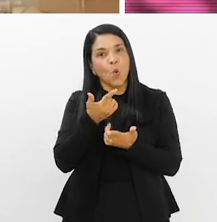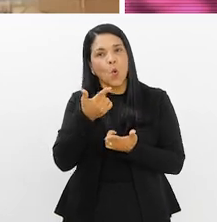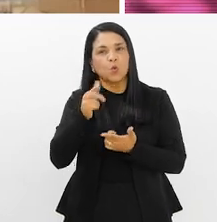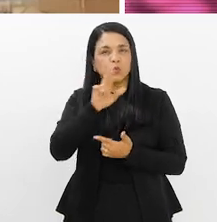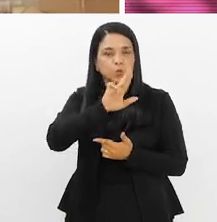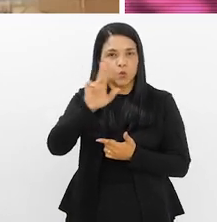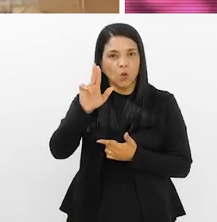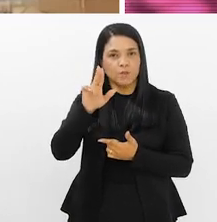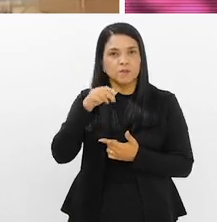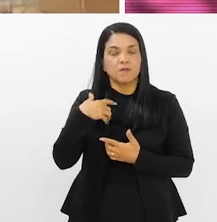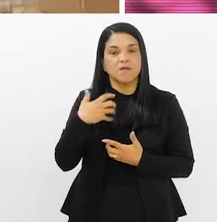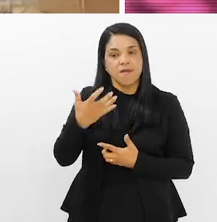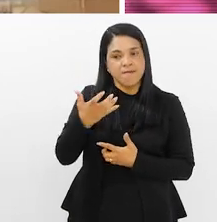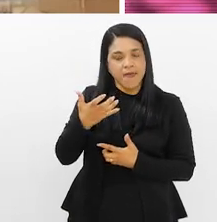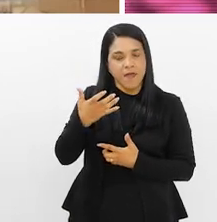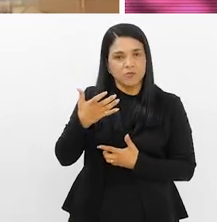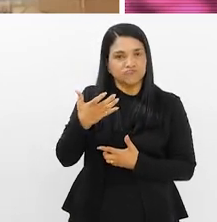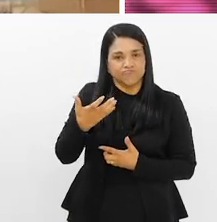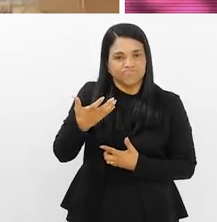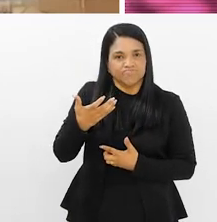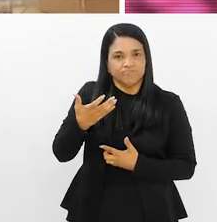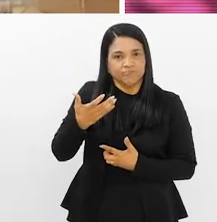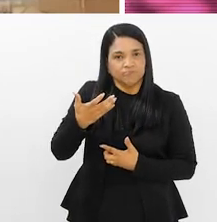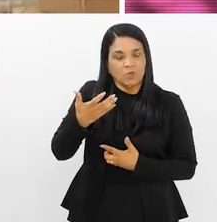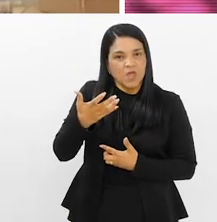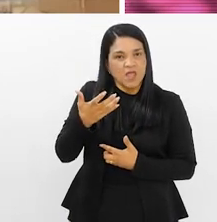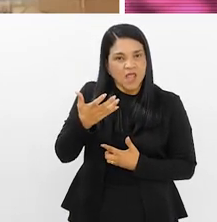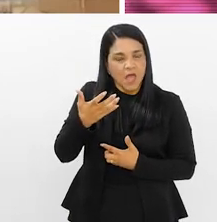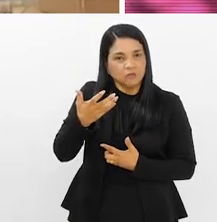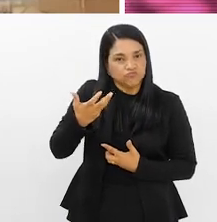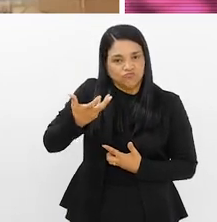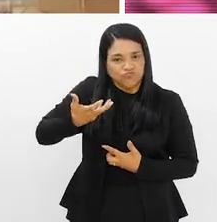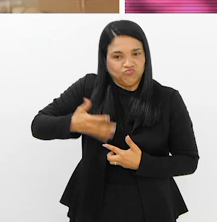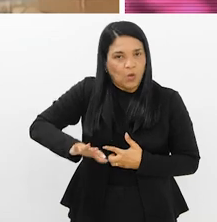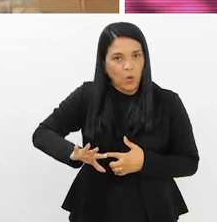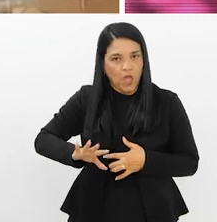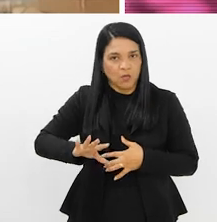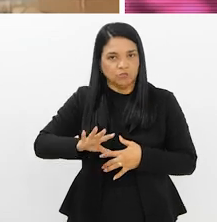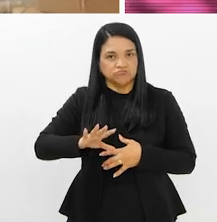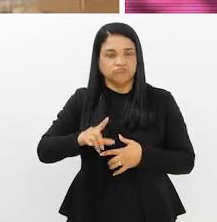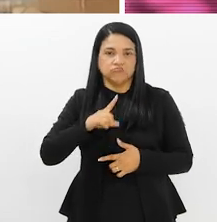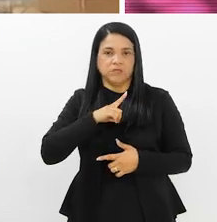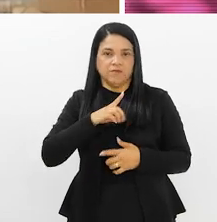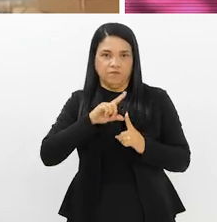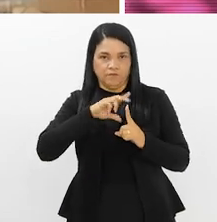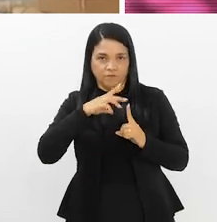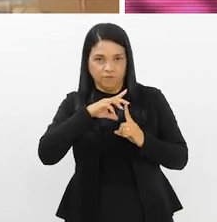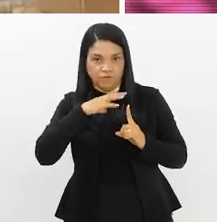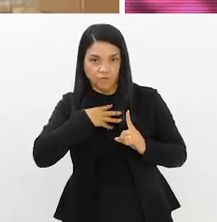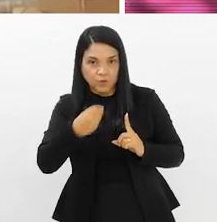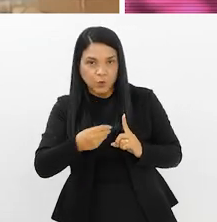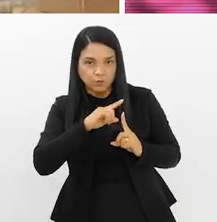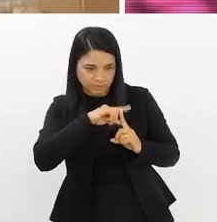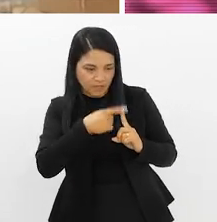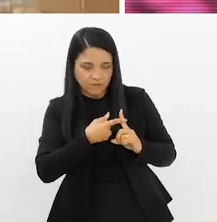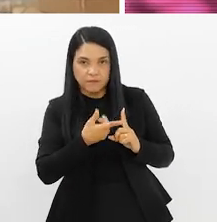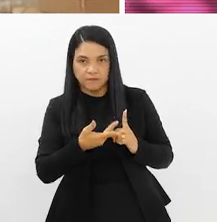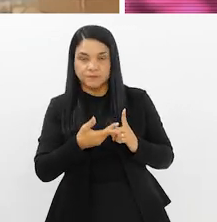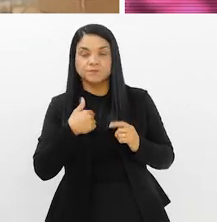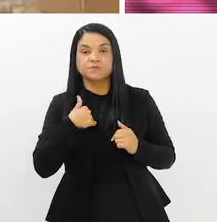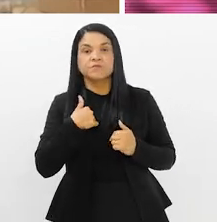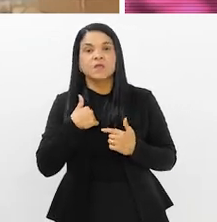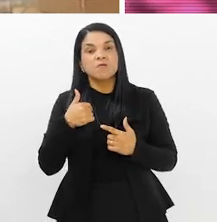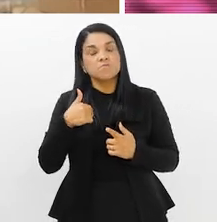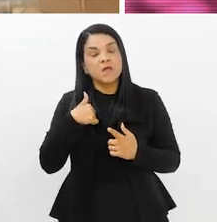outro nome, ele se chamava Quero Não Ter, né? E eu criei mais como um